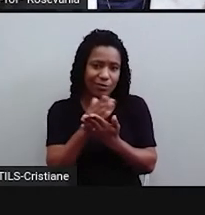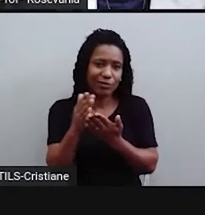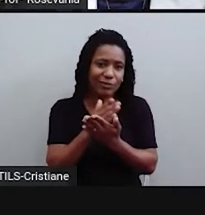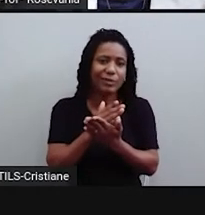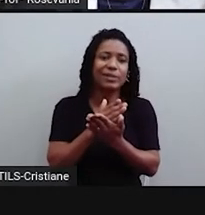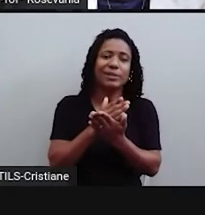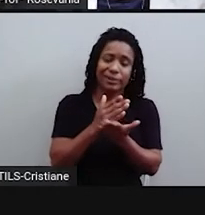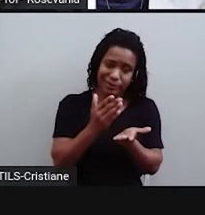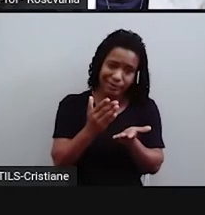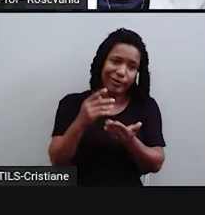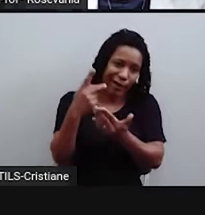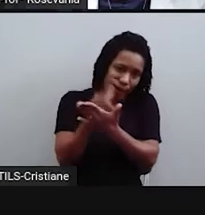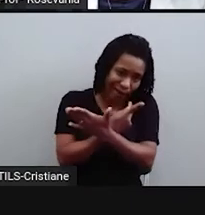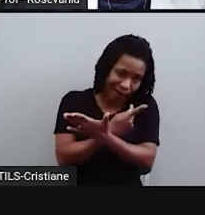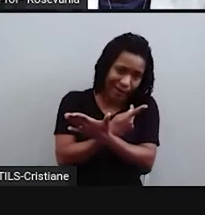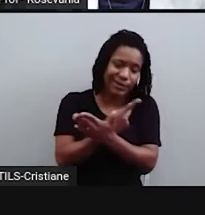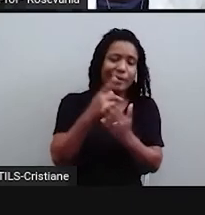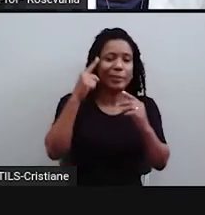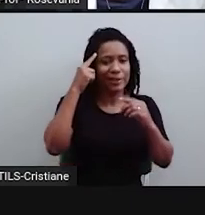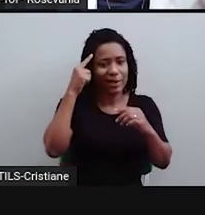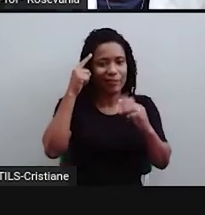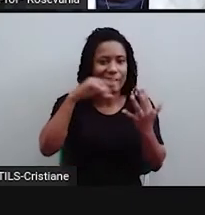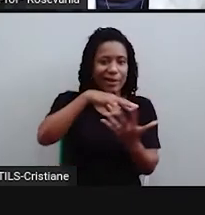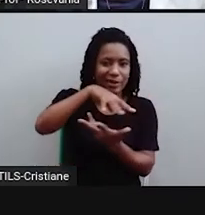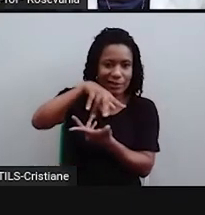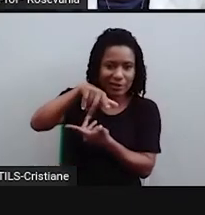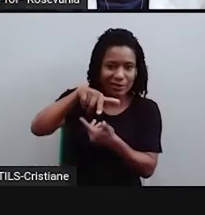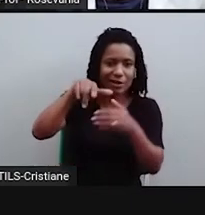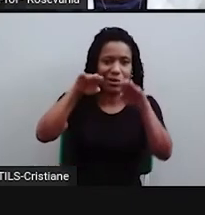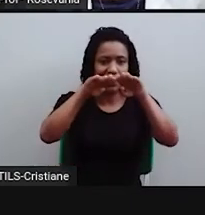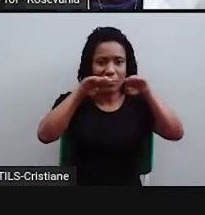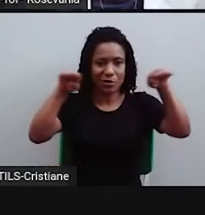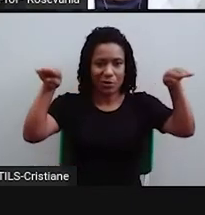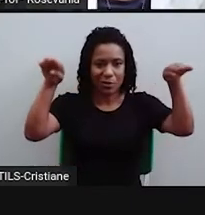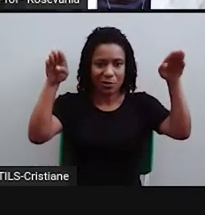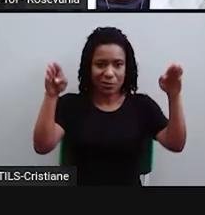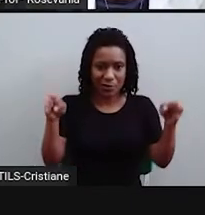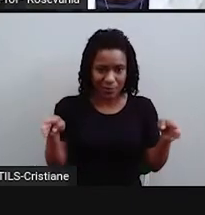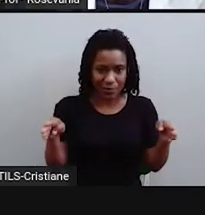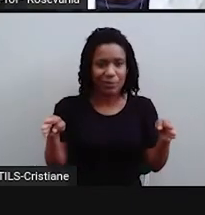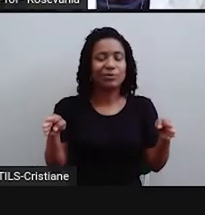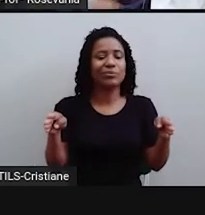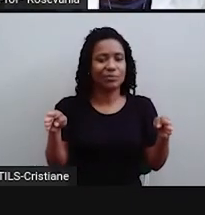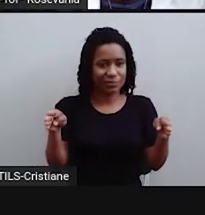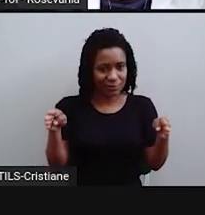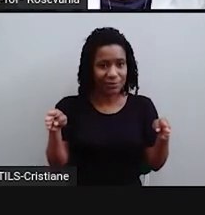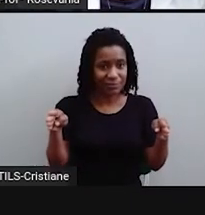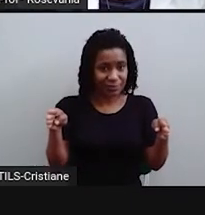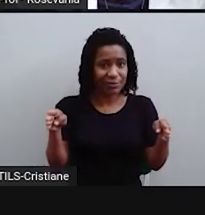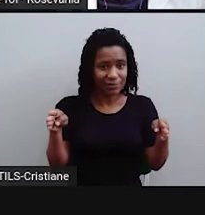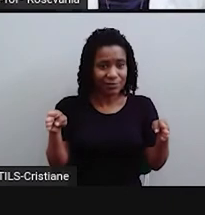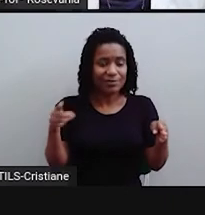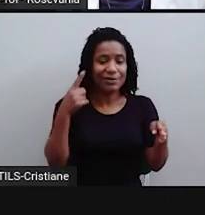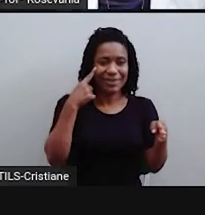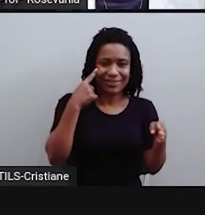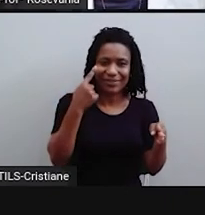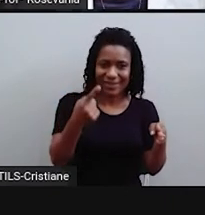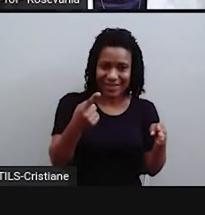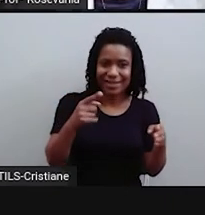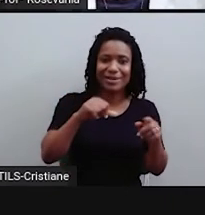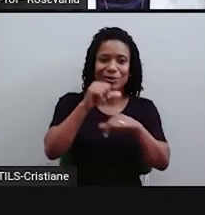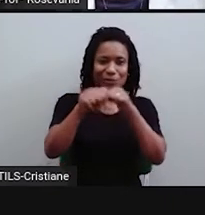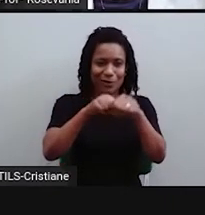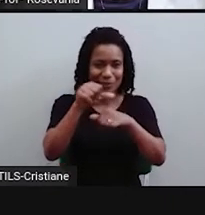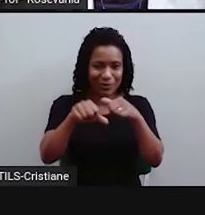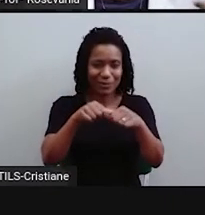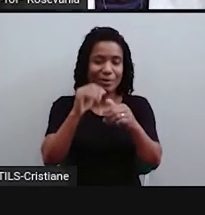Terra, em determinado momento, já foi quadrada, ou que a Terra acabaria num determinado momento, que você fosse andando, aí chegaria